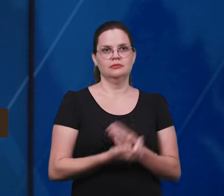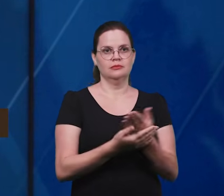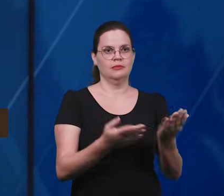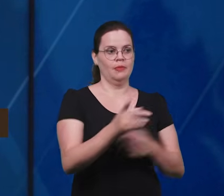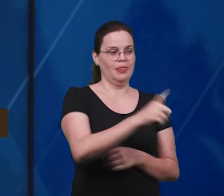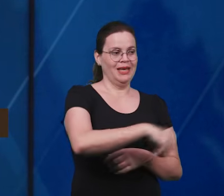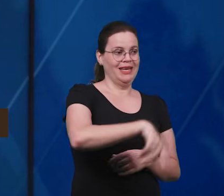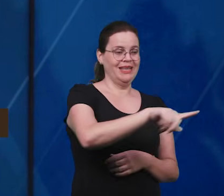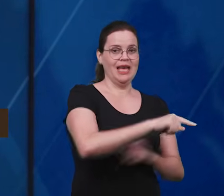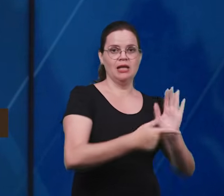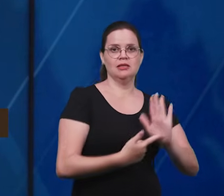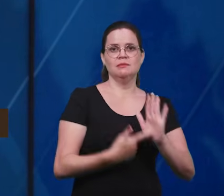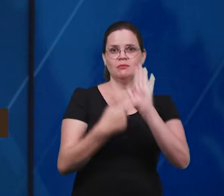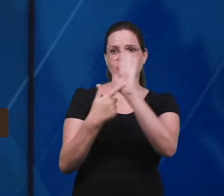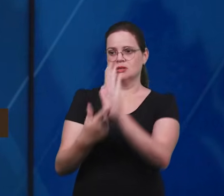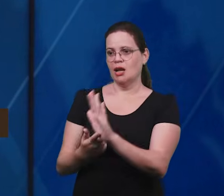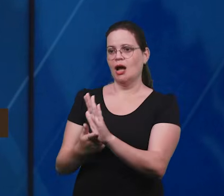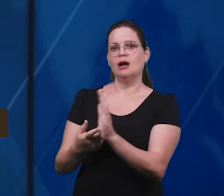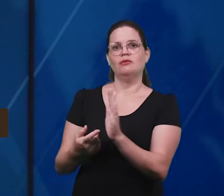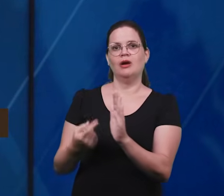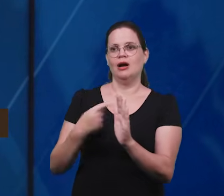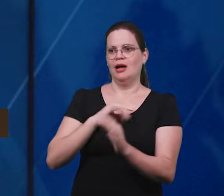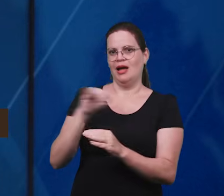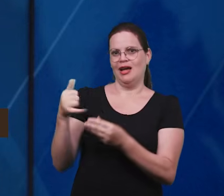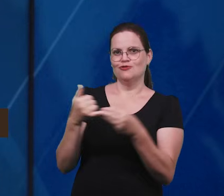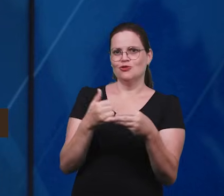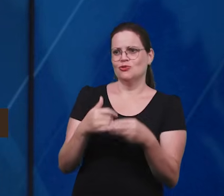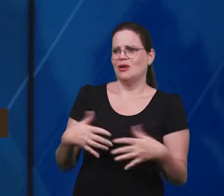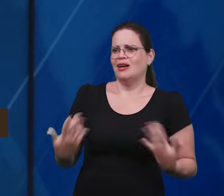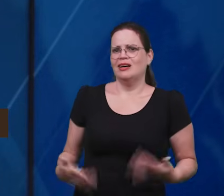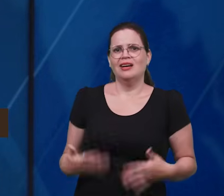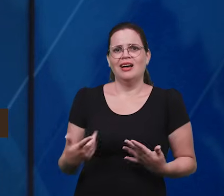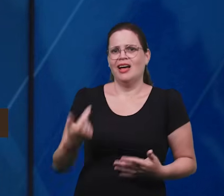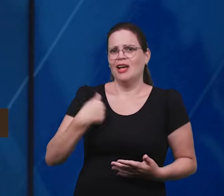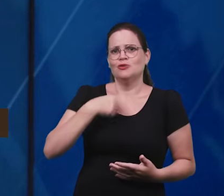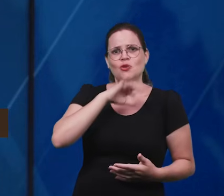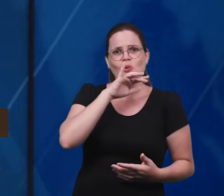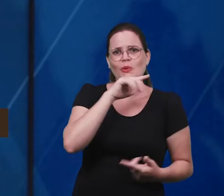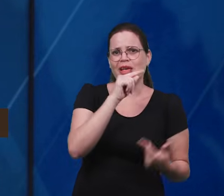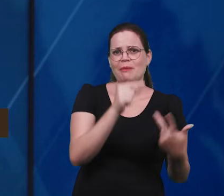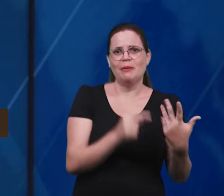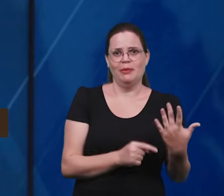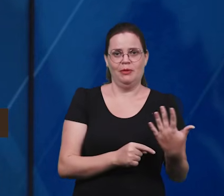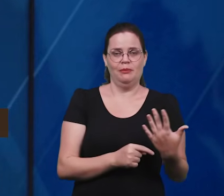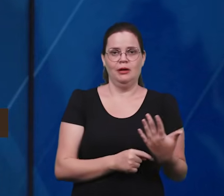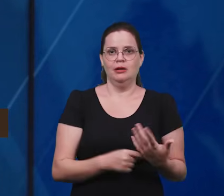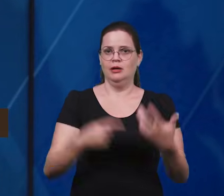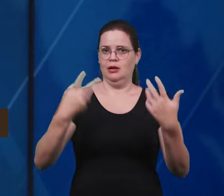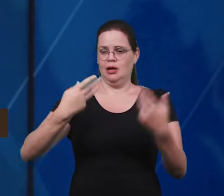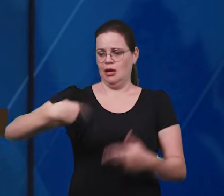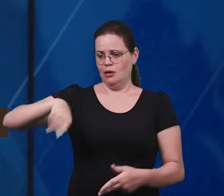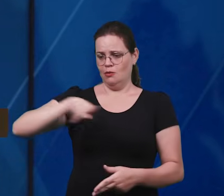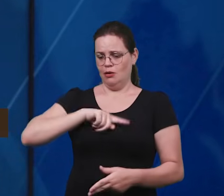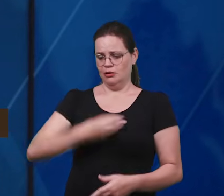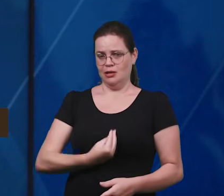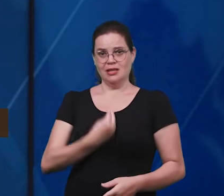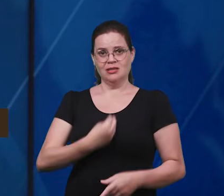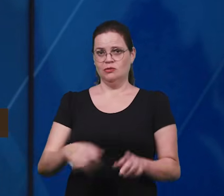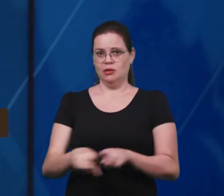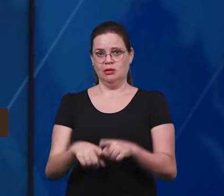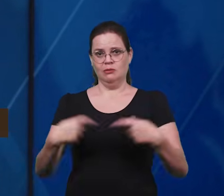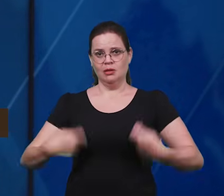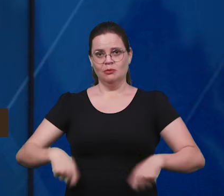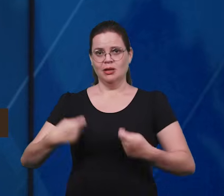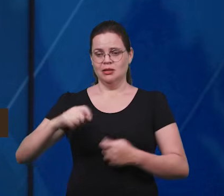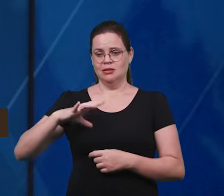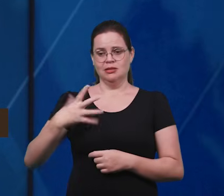se apresentavam diante de Josué. Não é diferente a condição do homem que necessita da